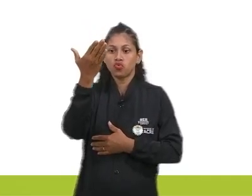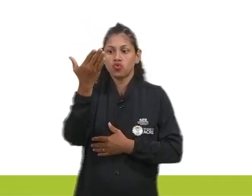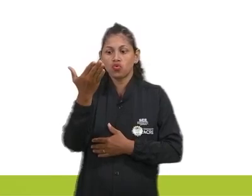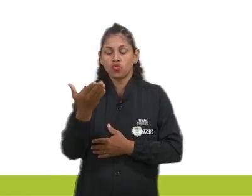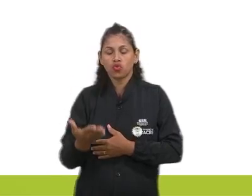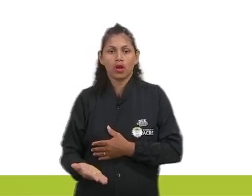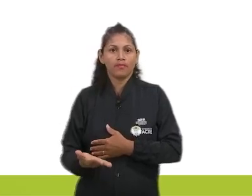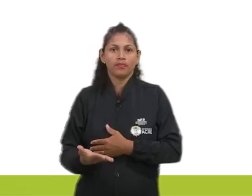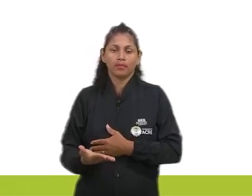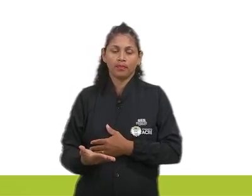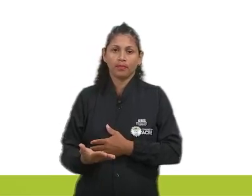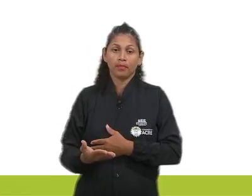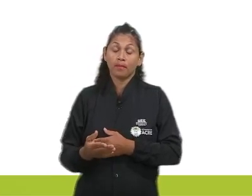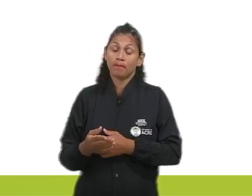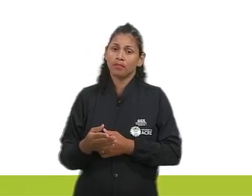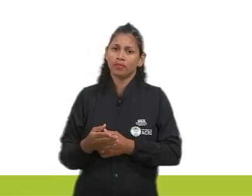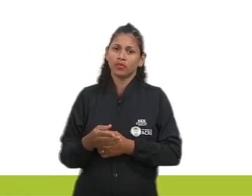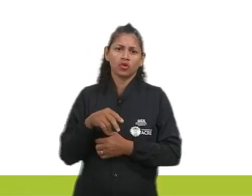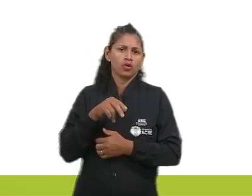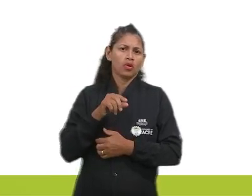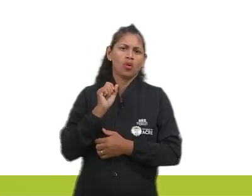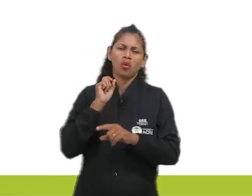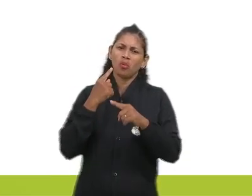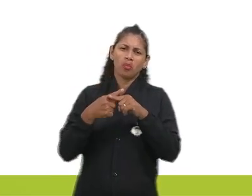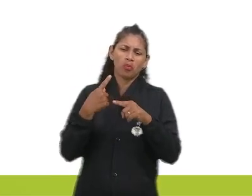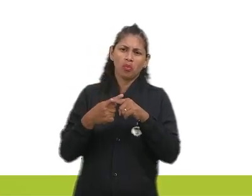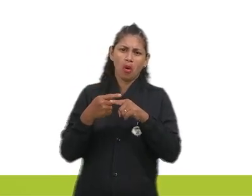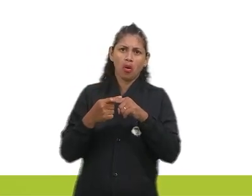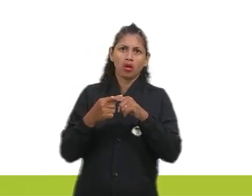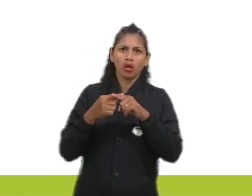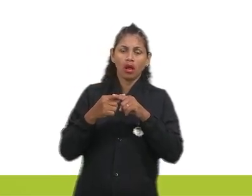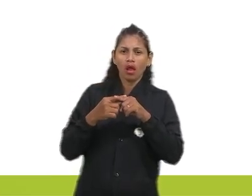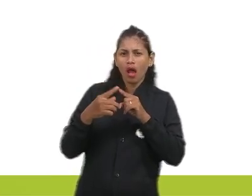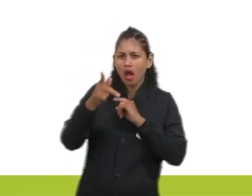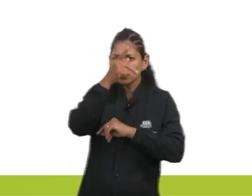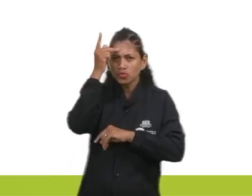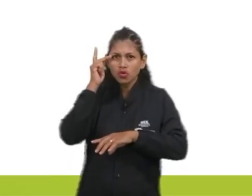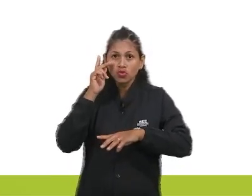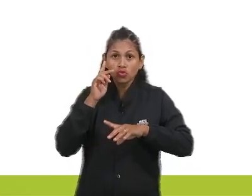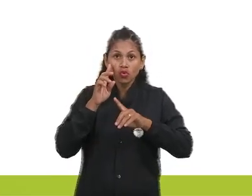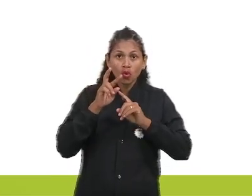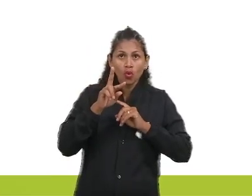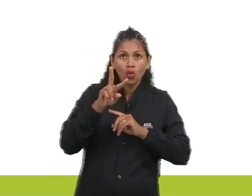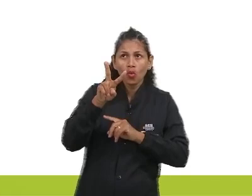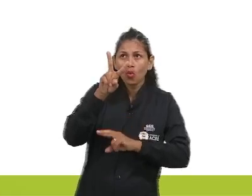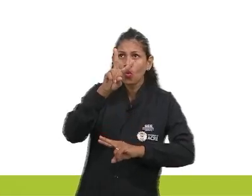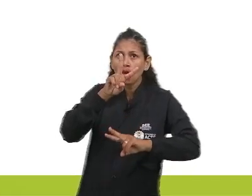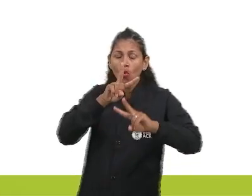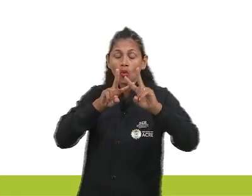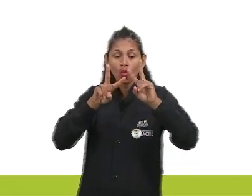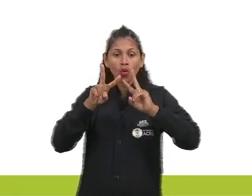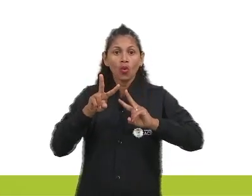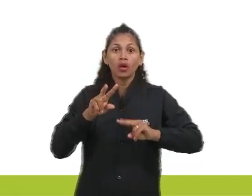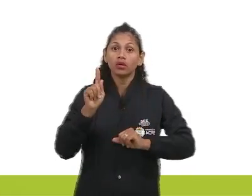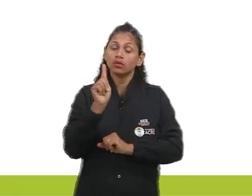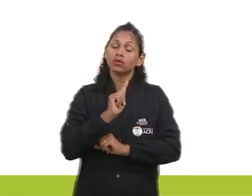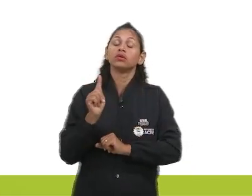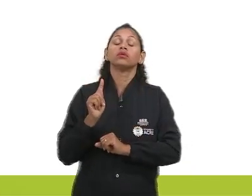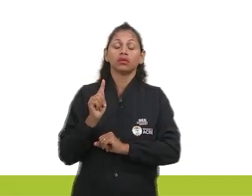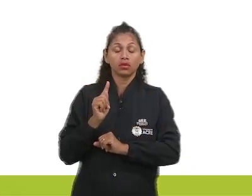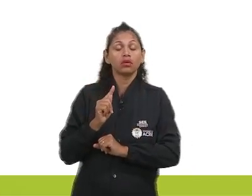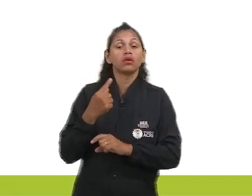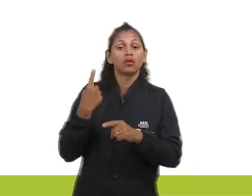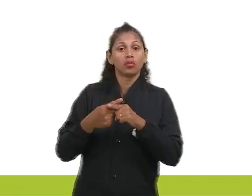pessoas observam isso, mas porque há uma razão para que isso aconteça. Qual é essa razão? A lei